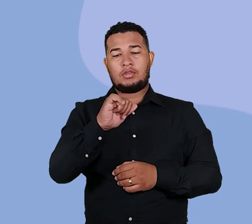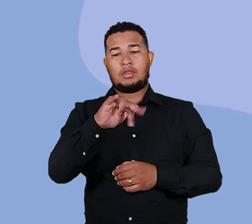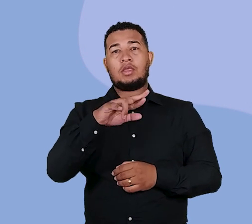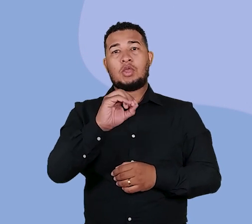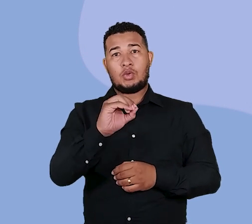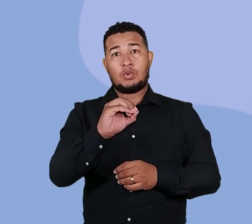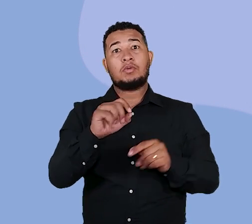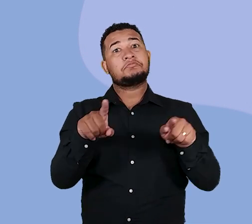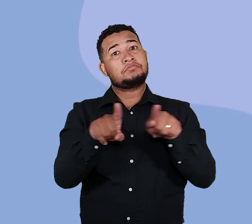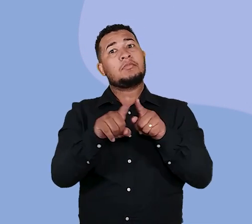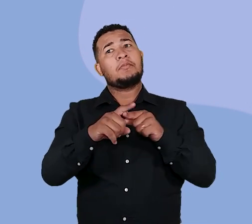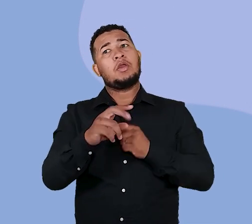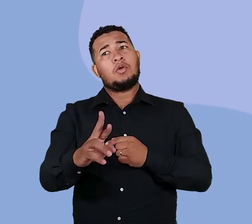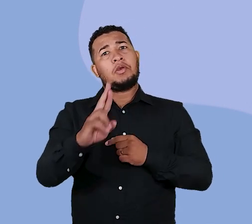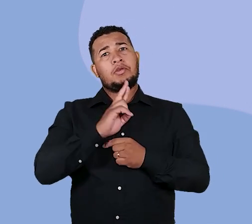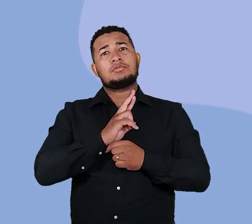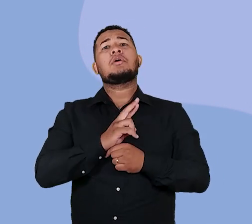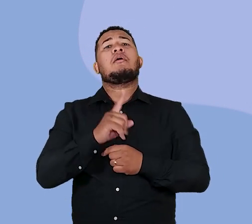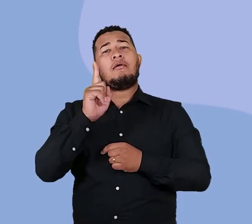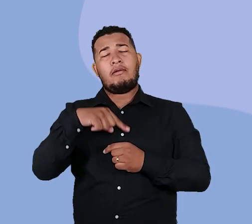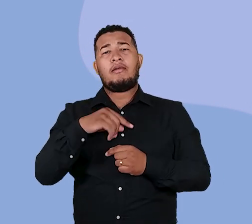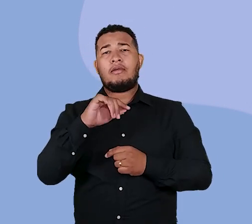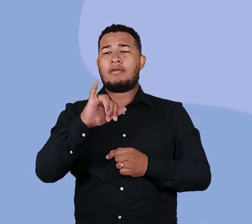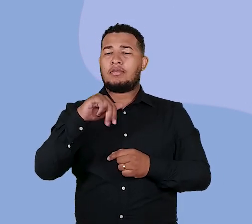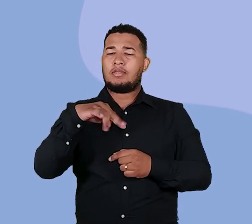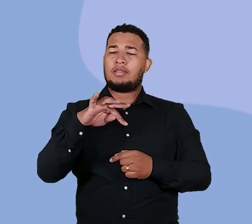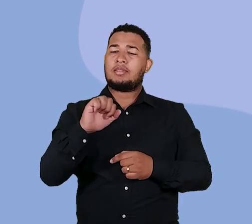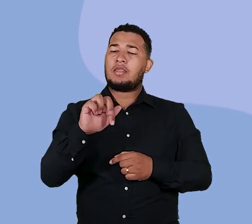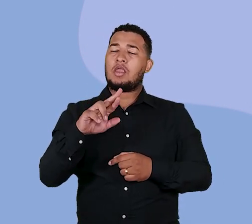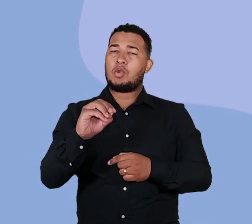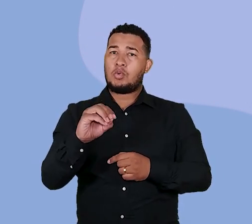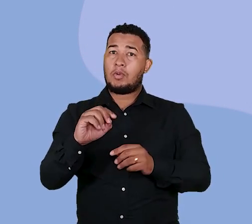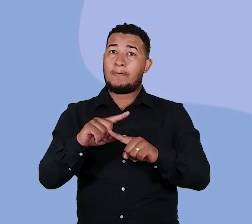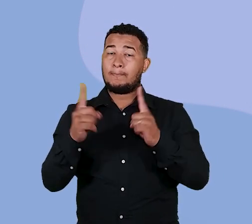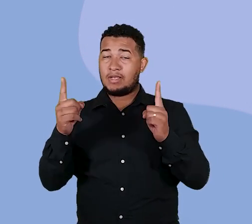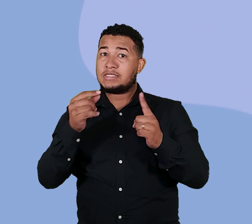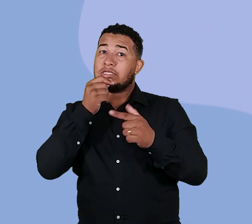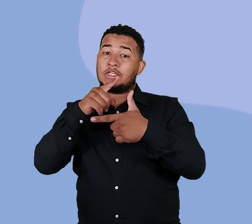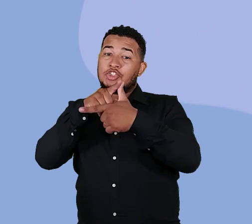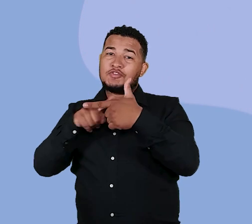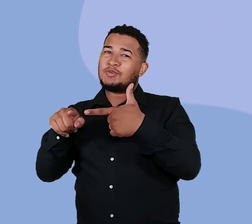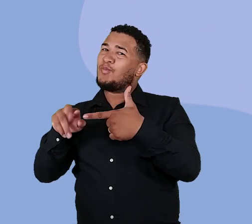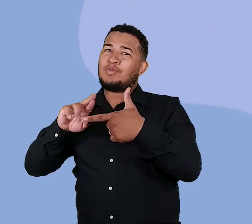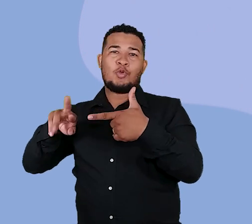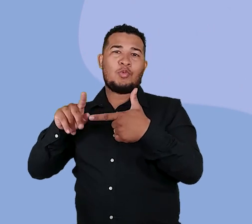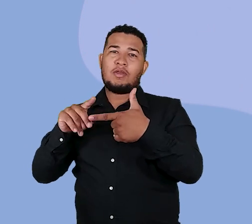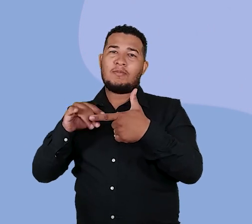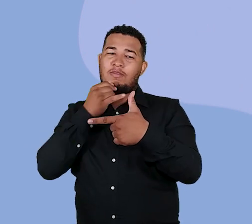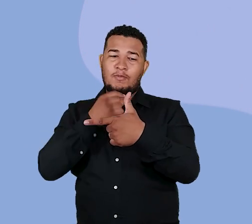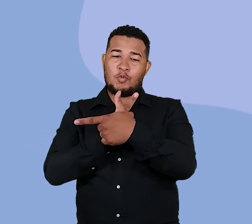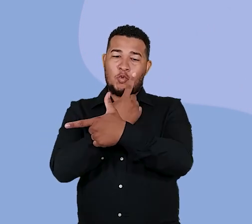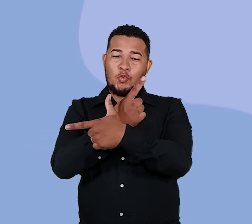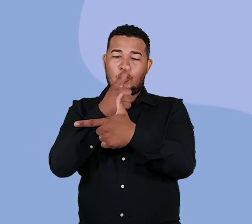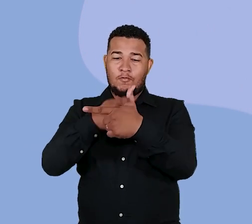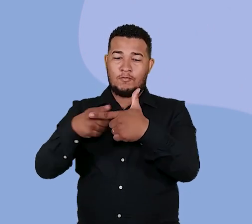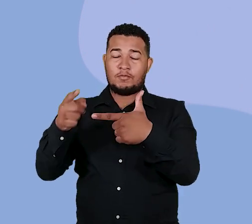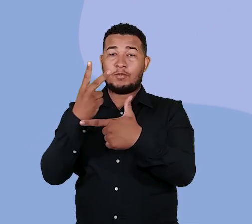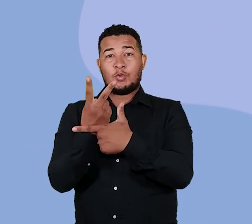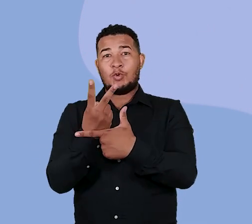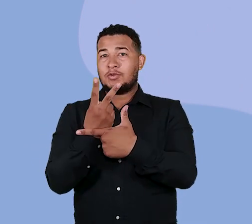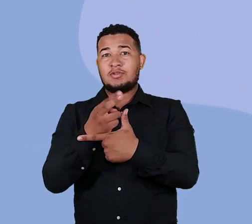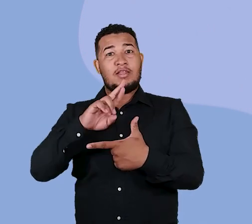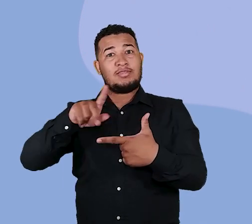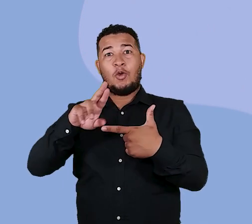será um número inteiro. Isso não acontece em toda divisão. 1 dividido por 2 também não resulta no